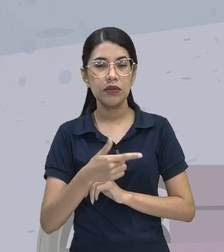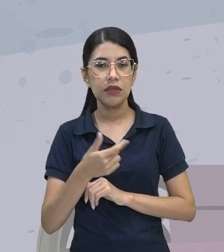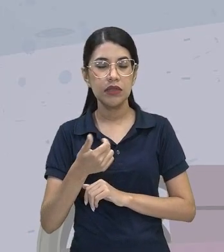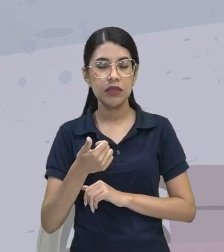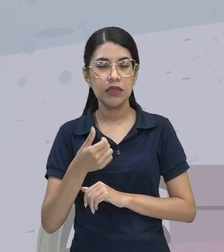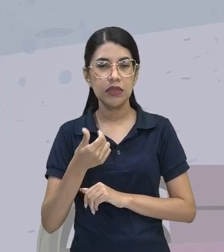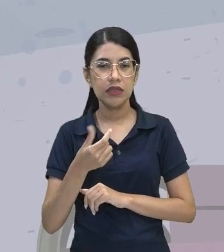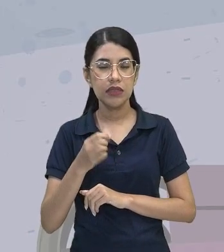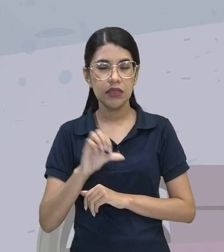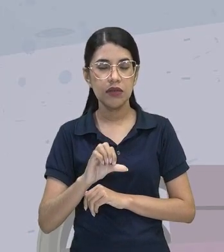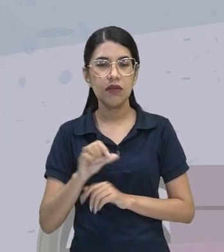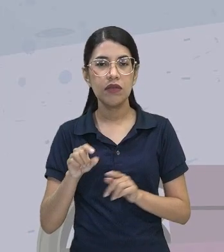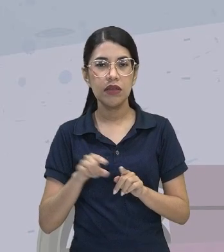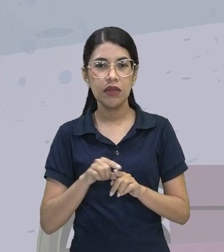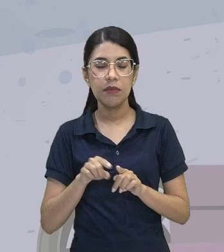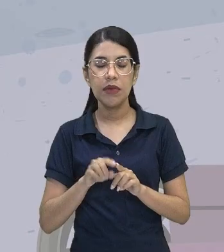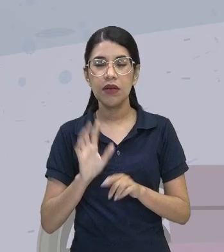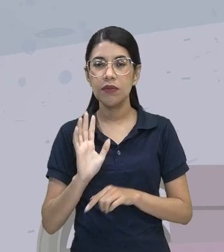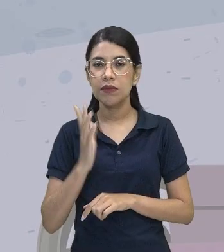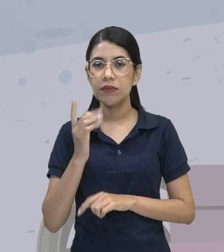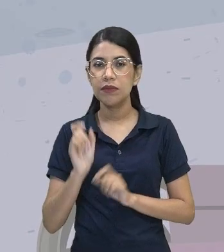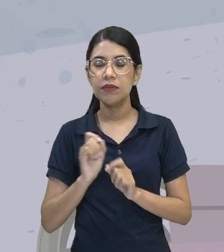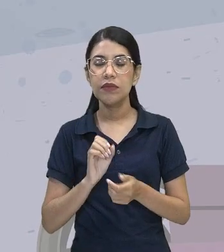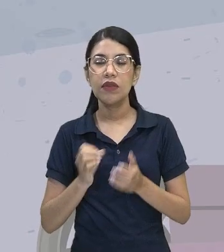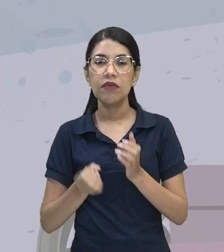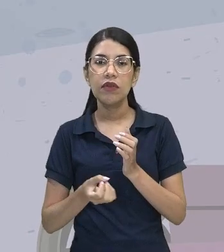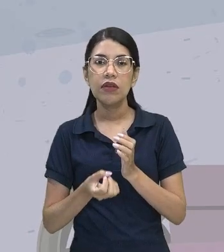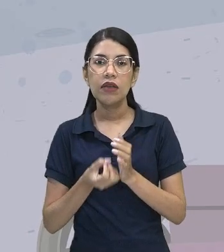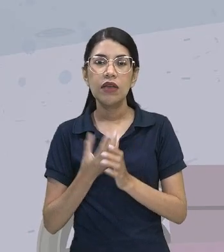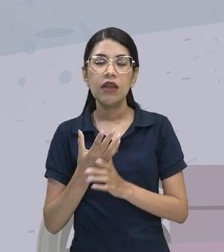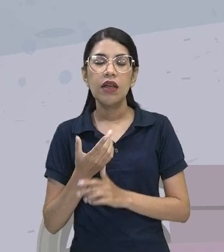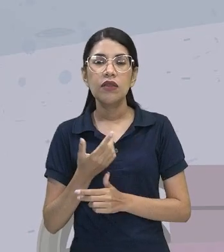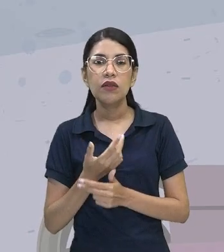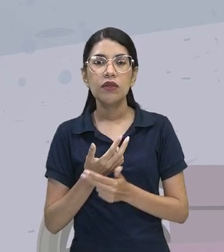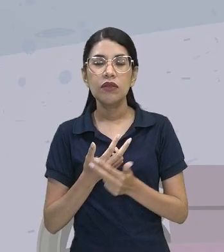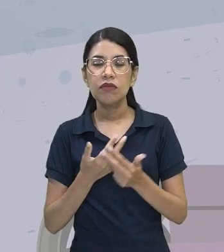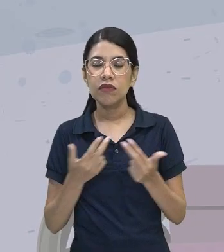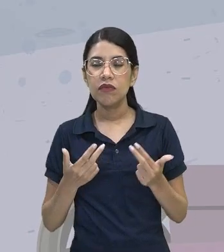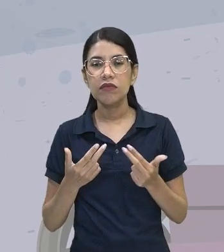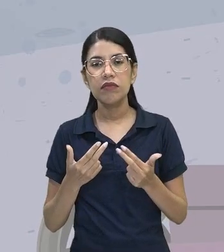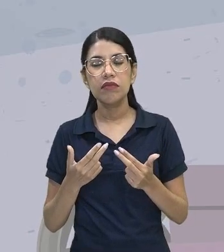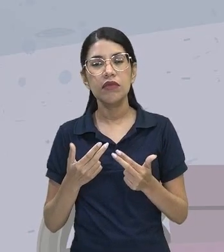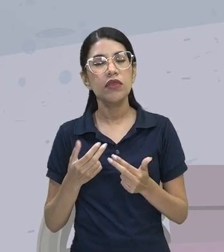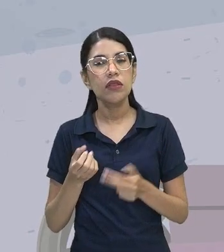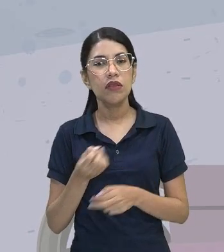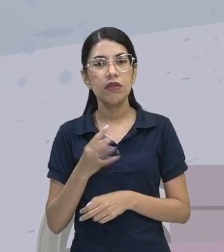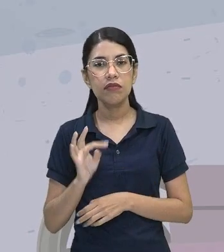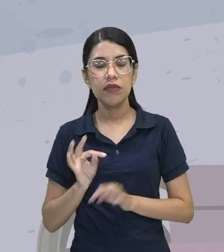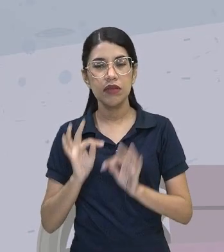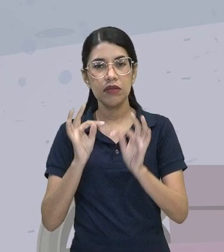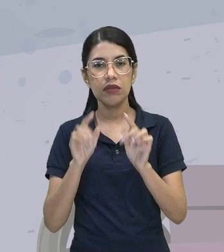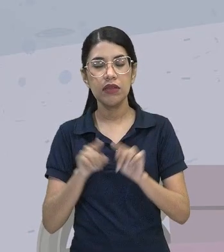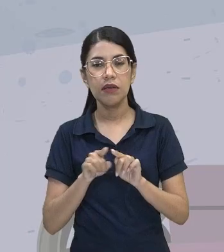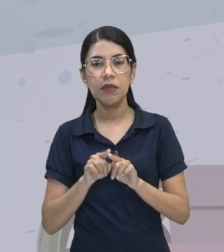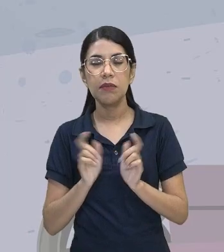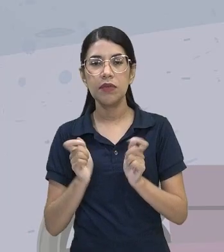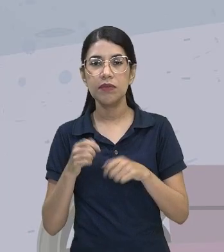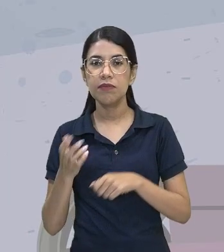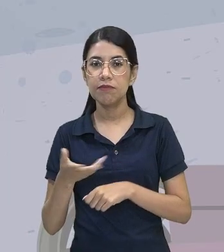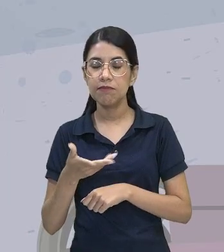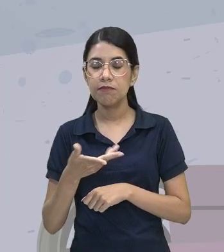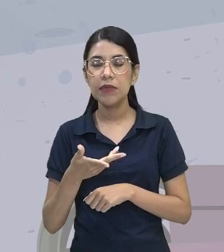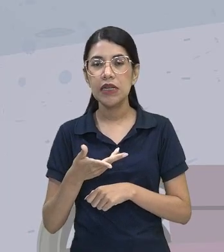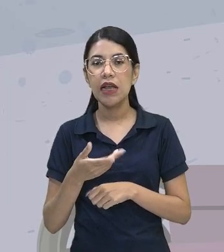século XIX, o que aconteceu, professor? O surgimento de novas tecnologias que basicamente aceleraram ainda mais